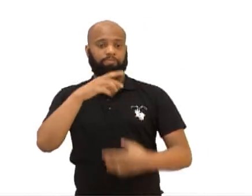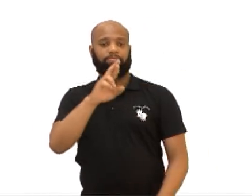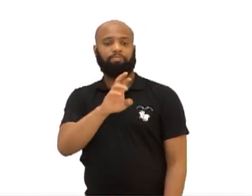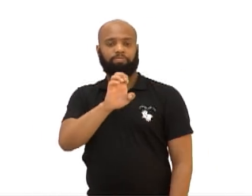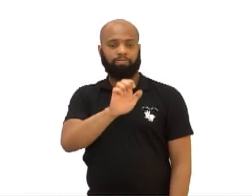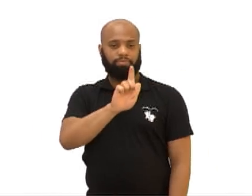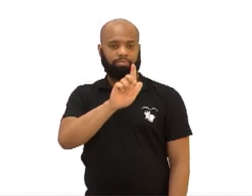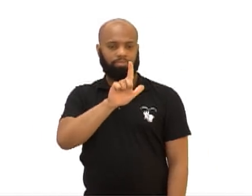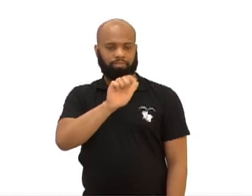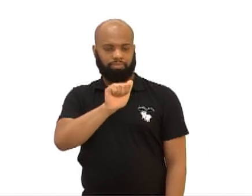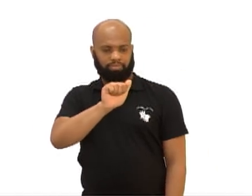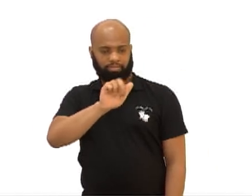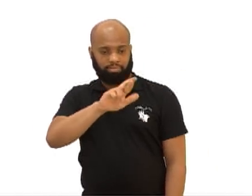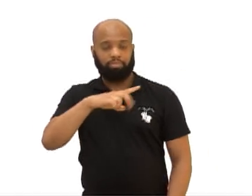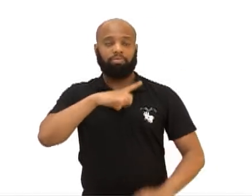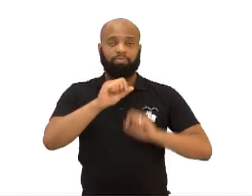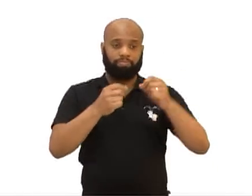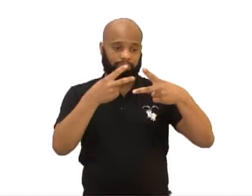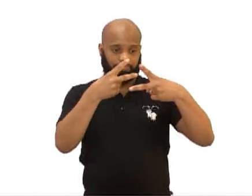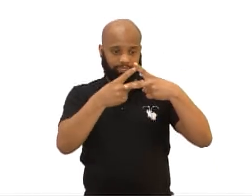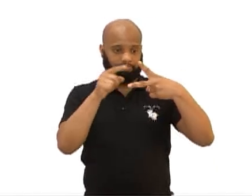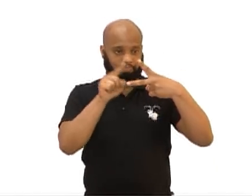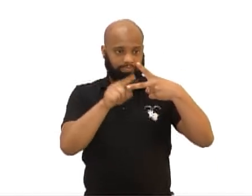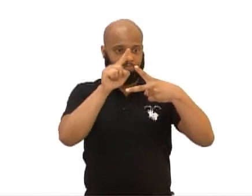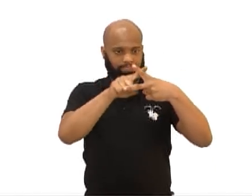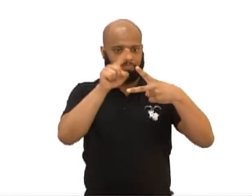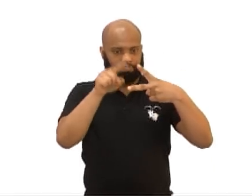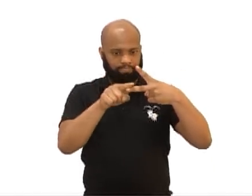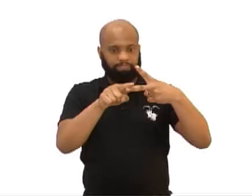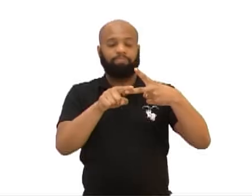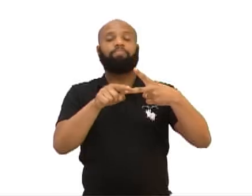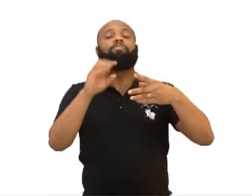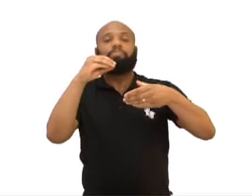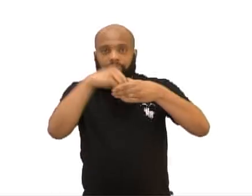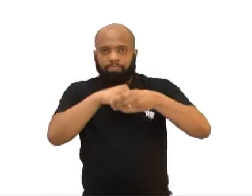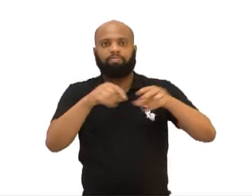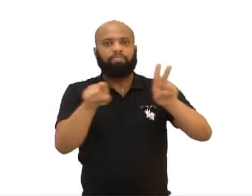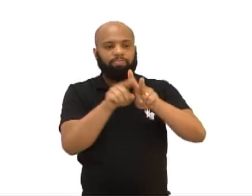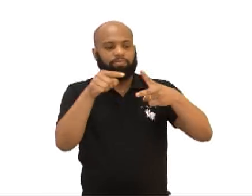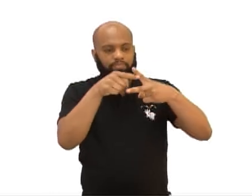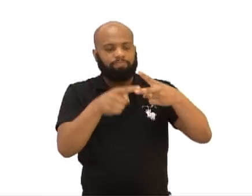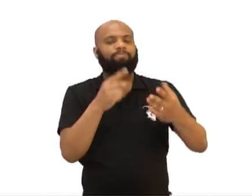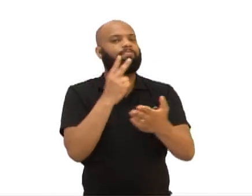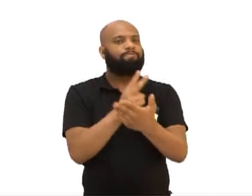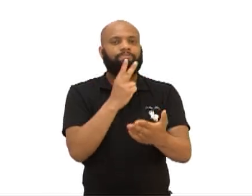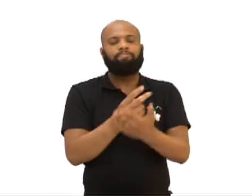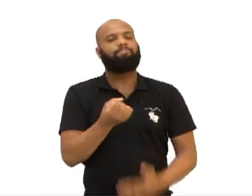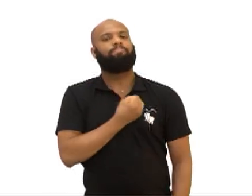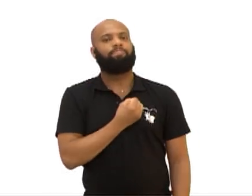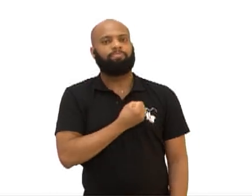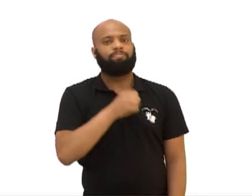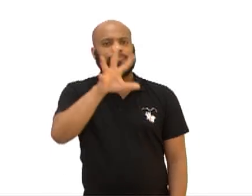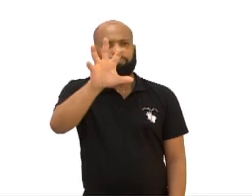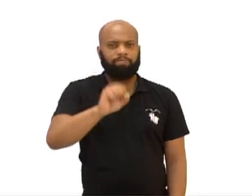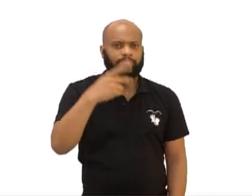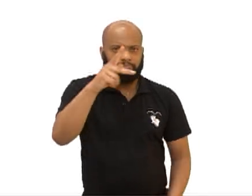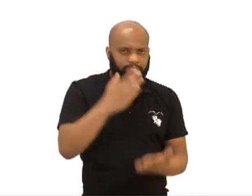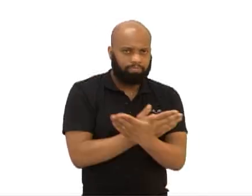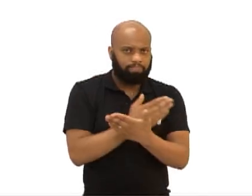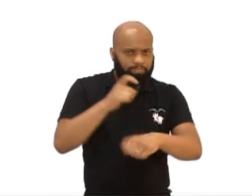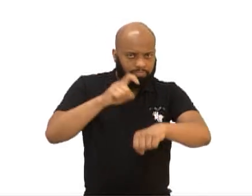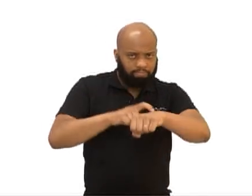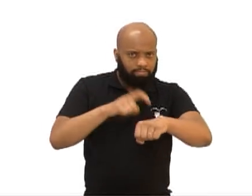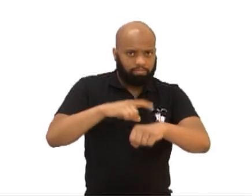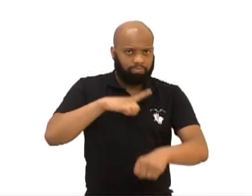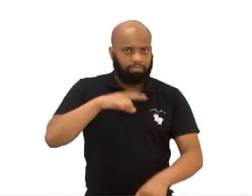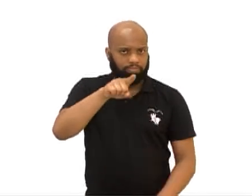apresentam lados e ângulos congruentes, ou seja, com a mesma medida. Pegue o caderninho, eu vou dar um tempinho para vocês